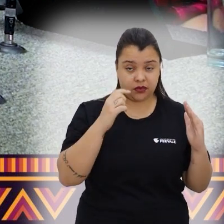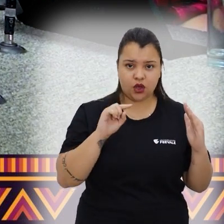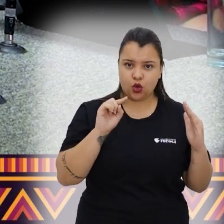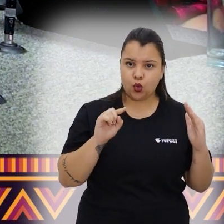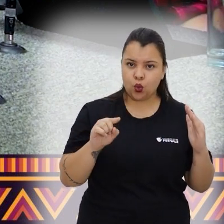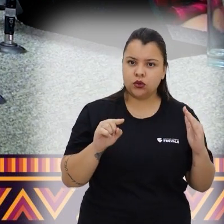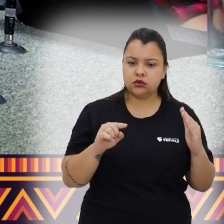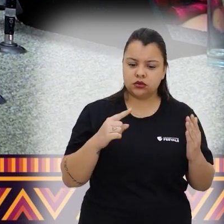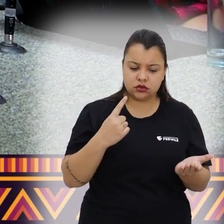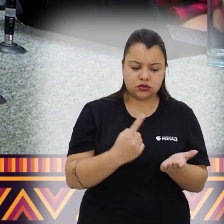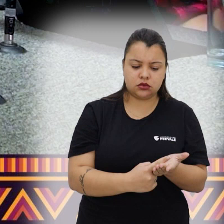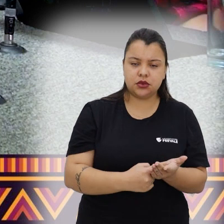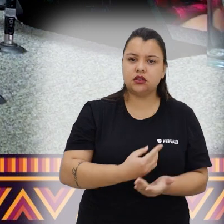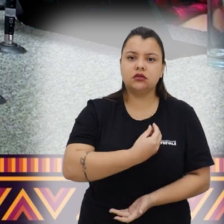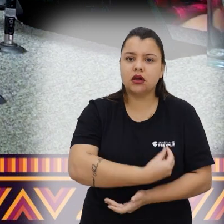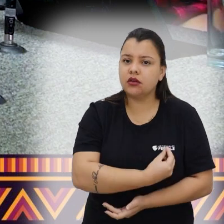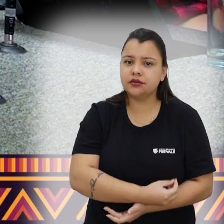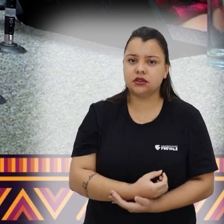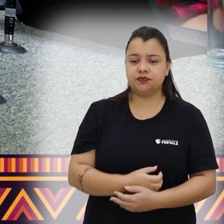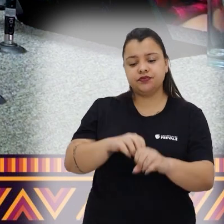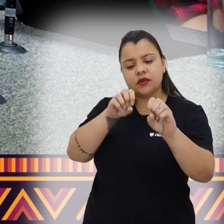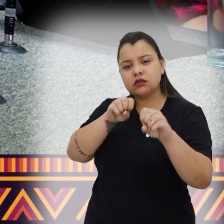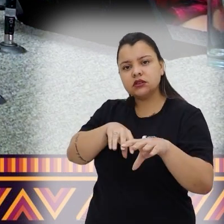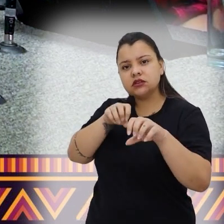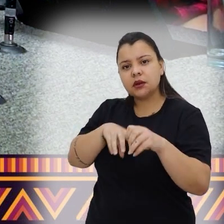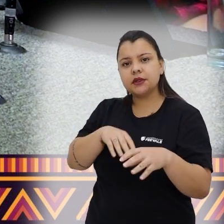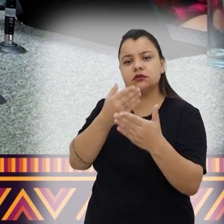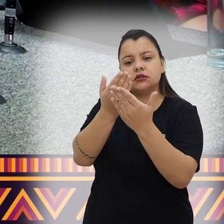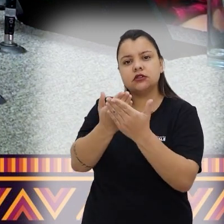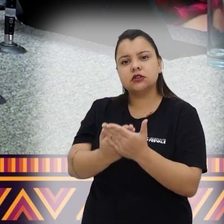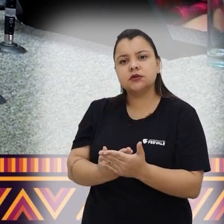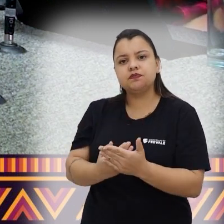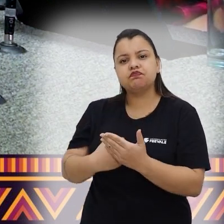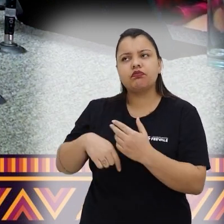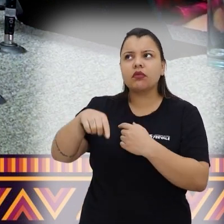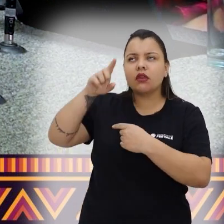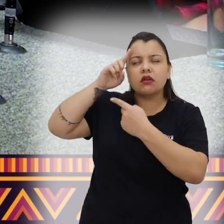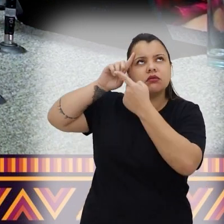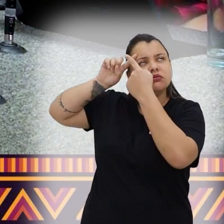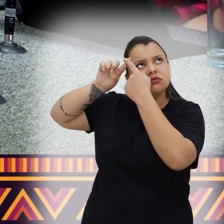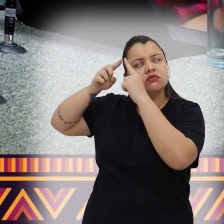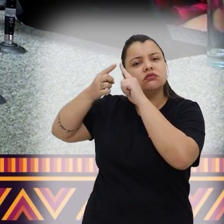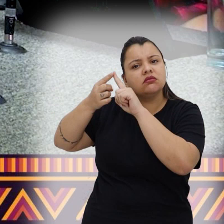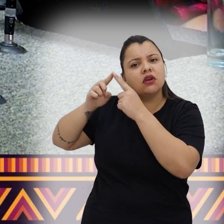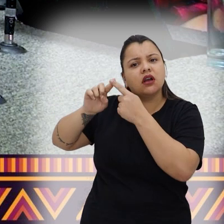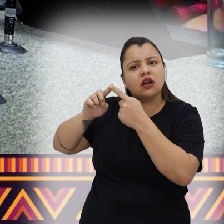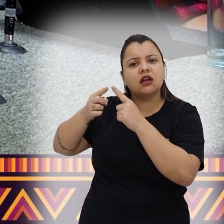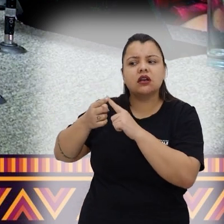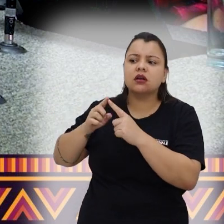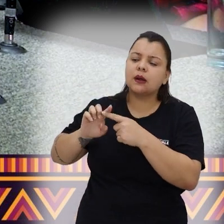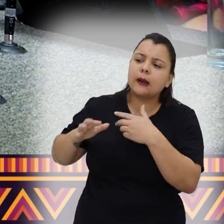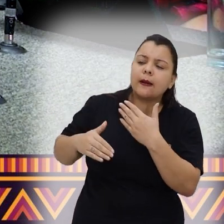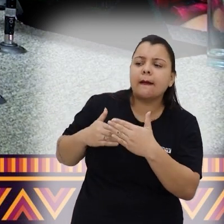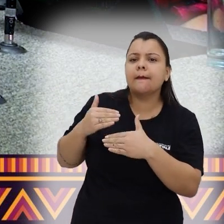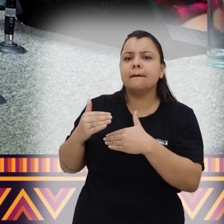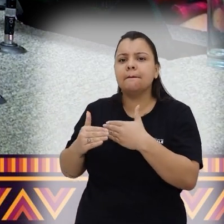ele é com a vida, é com a educação. Né? E eu assimilei tudo isso, enfim, e aí a